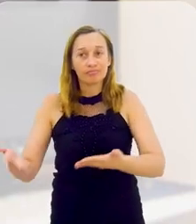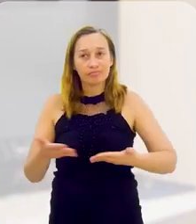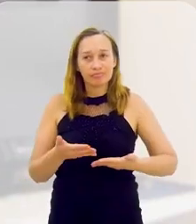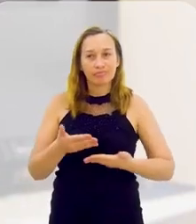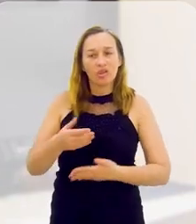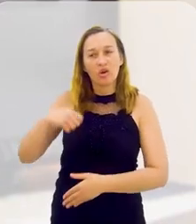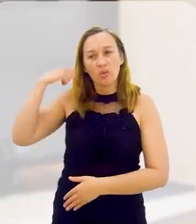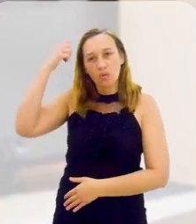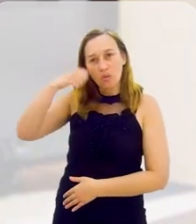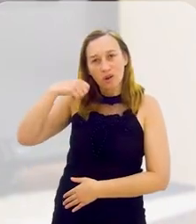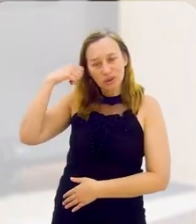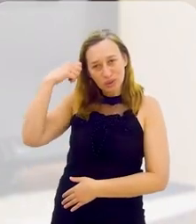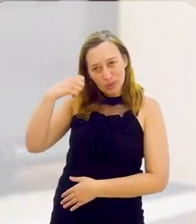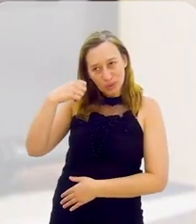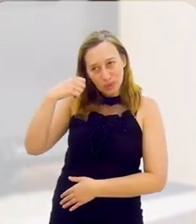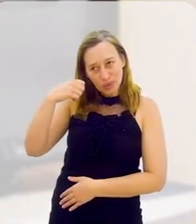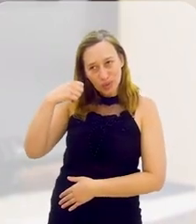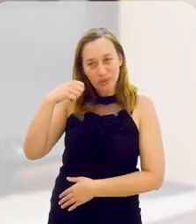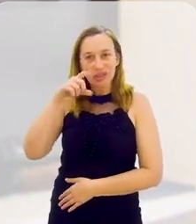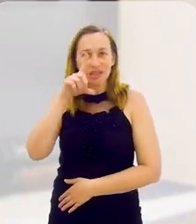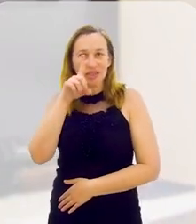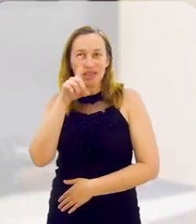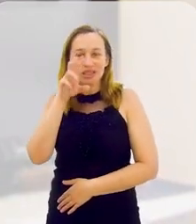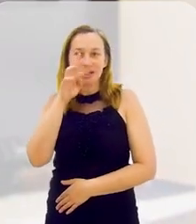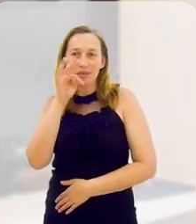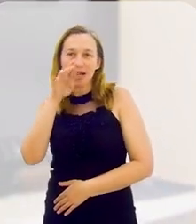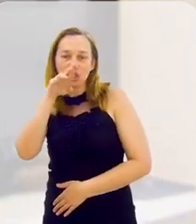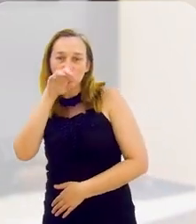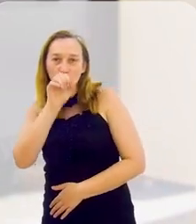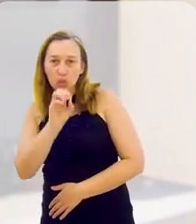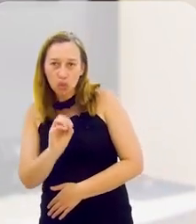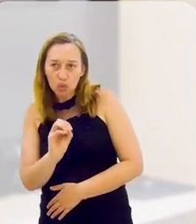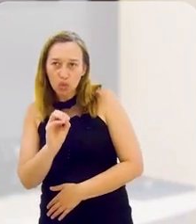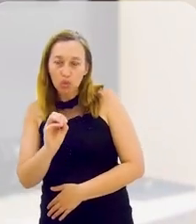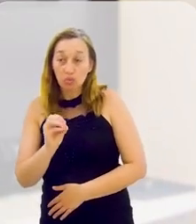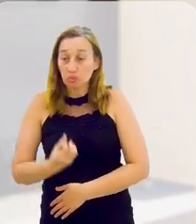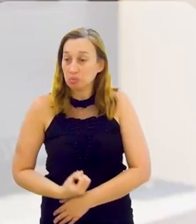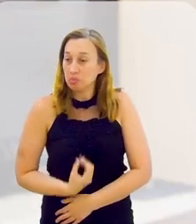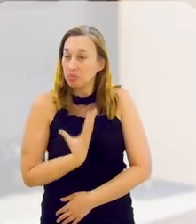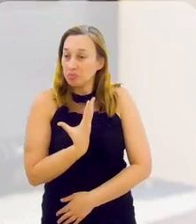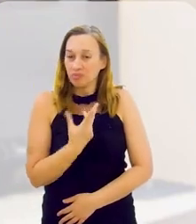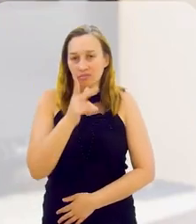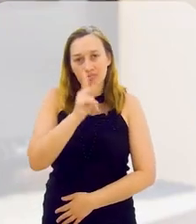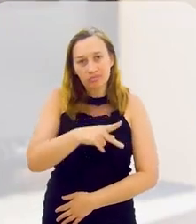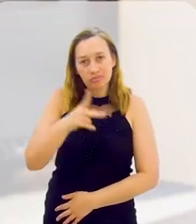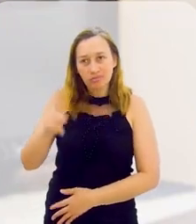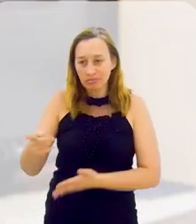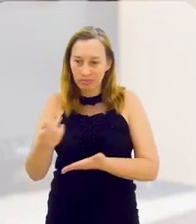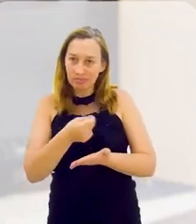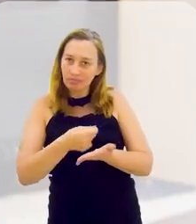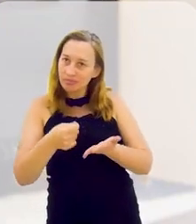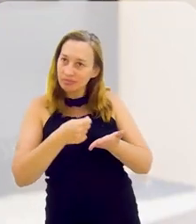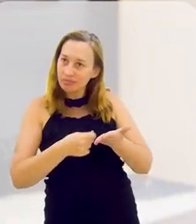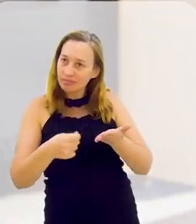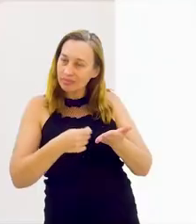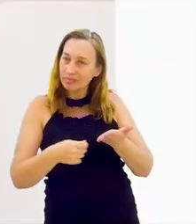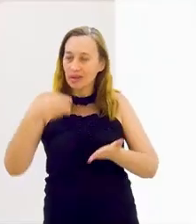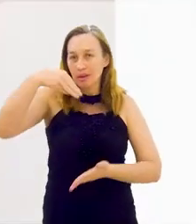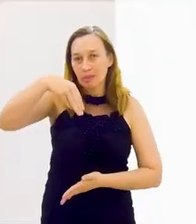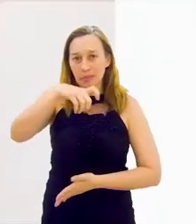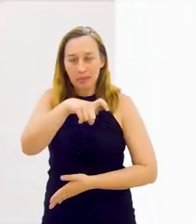Meu convidado é o ator, roteirista, dramaturgo, poeta e professor de escrita